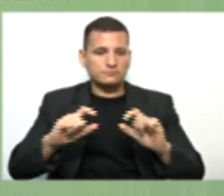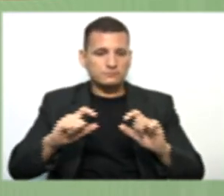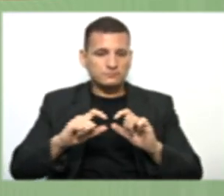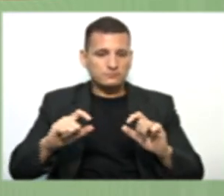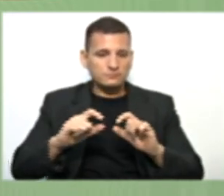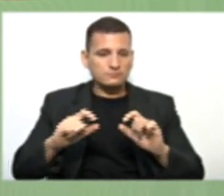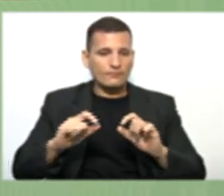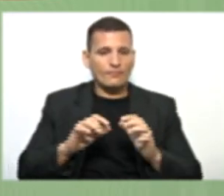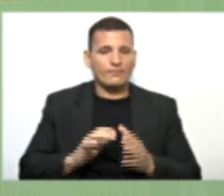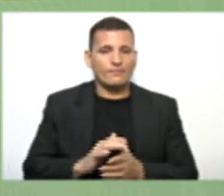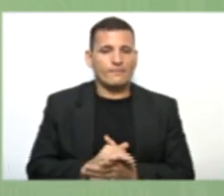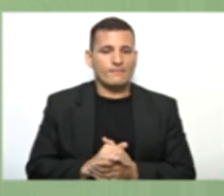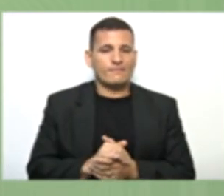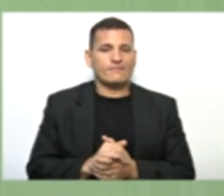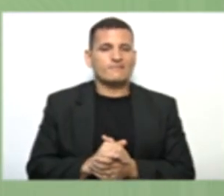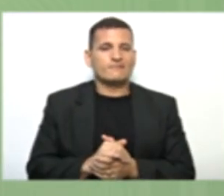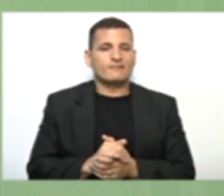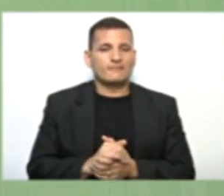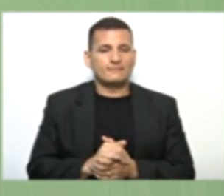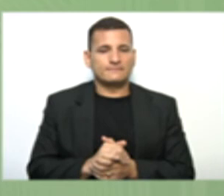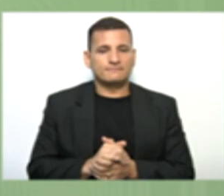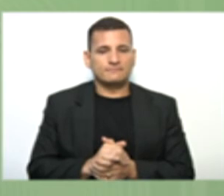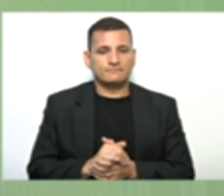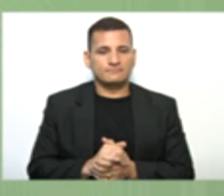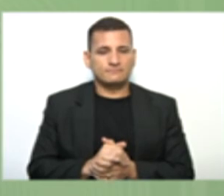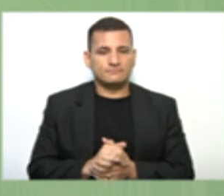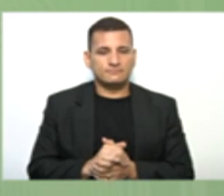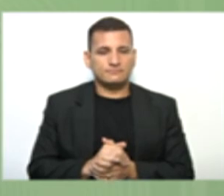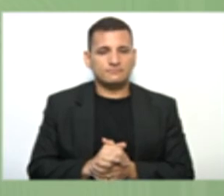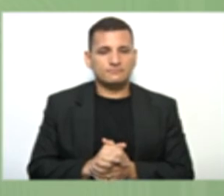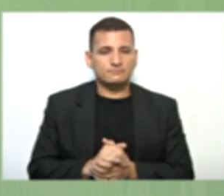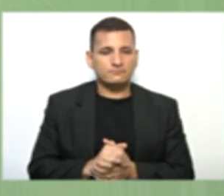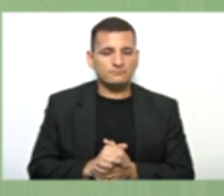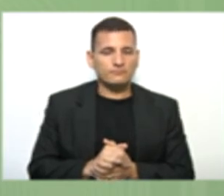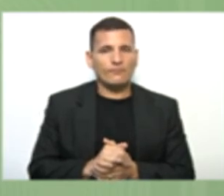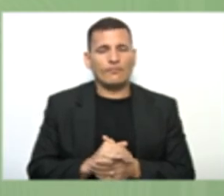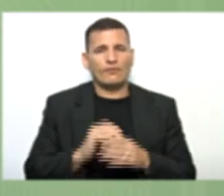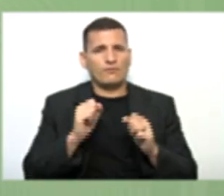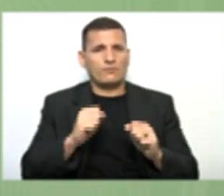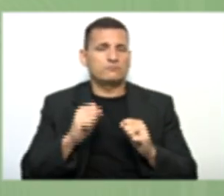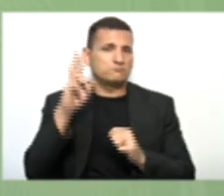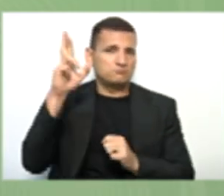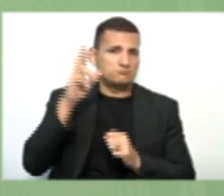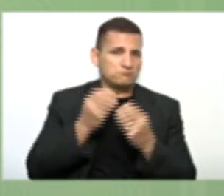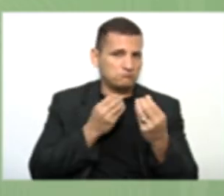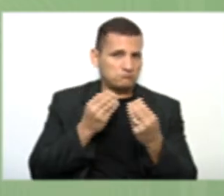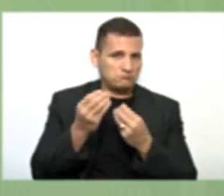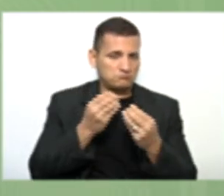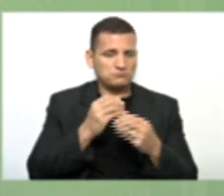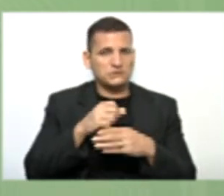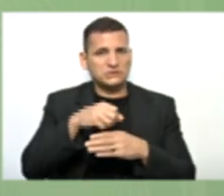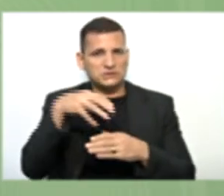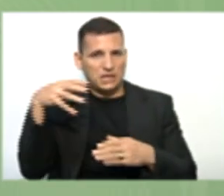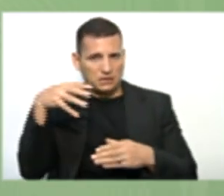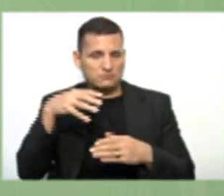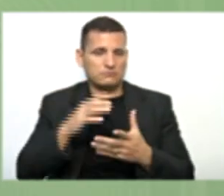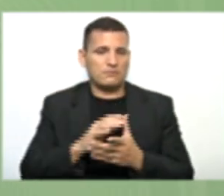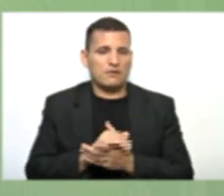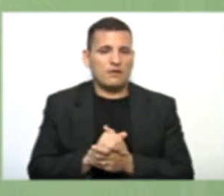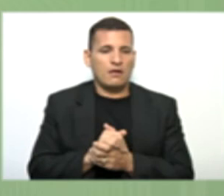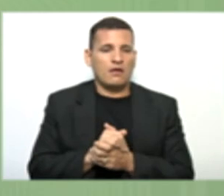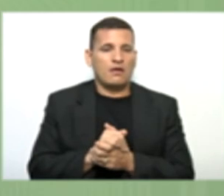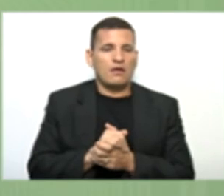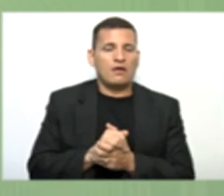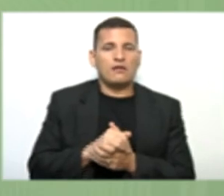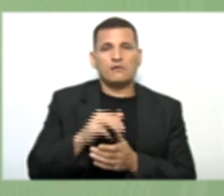Ser diferente. Tranquilo até aí? E a gente pode decidir quando sair, dessa forma. O